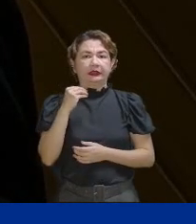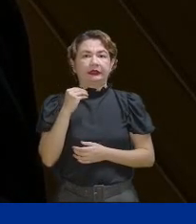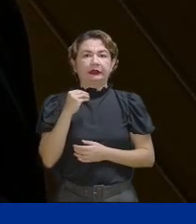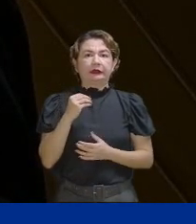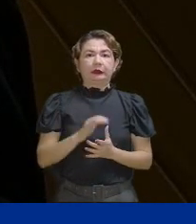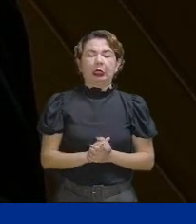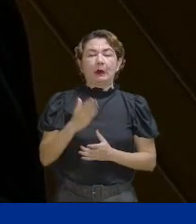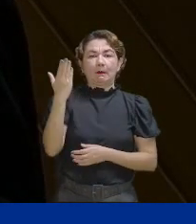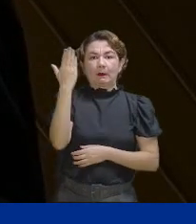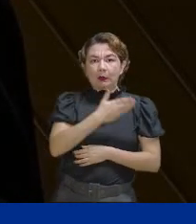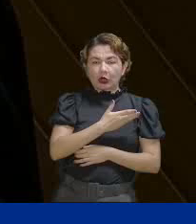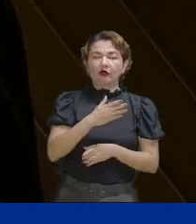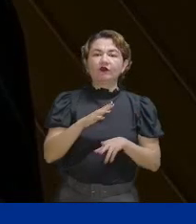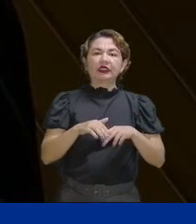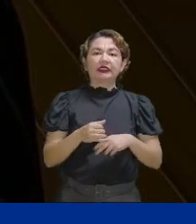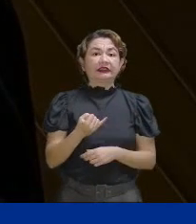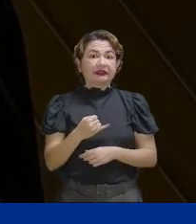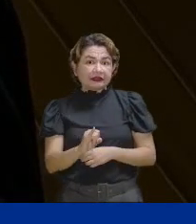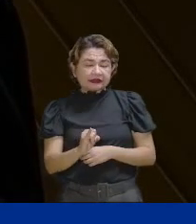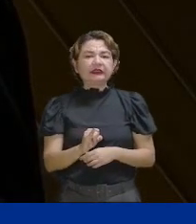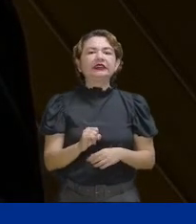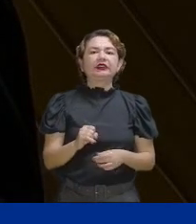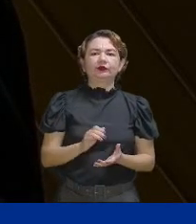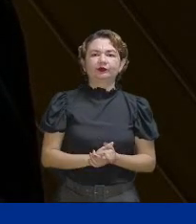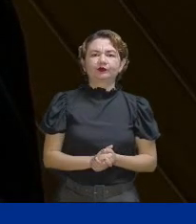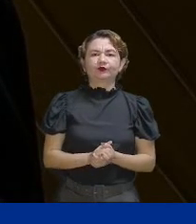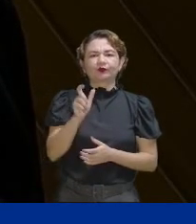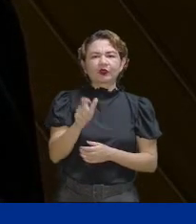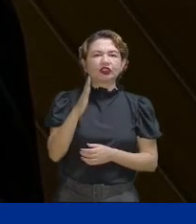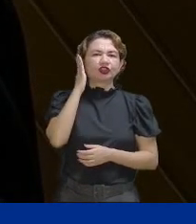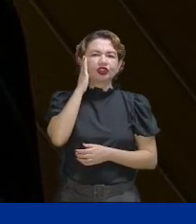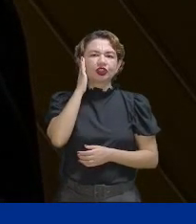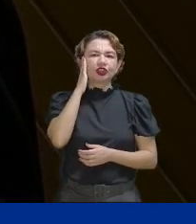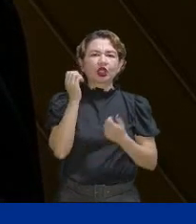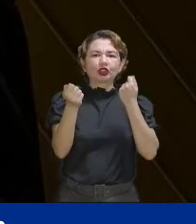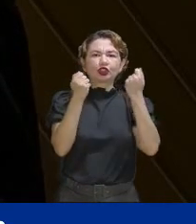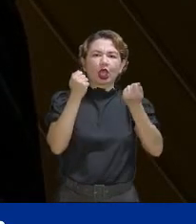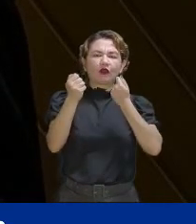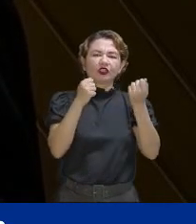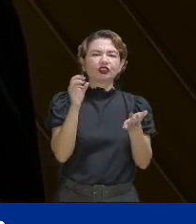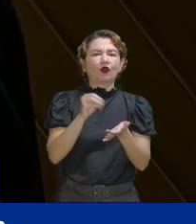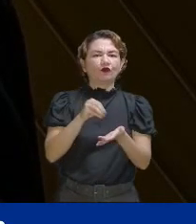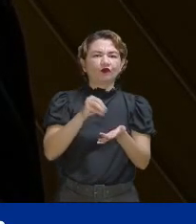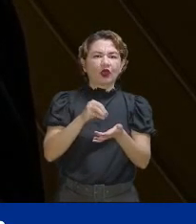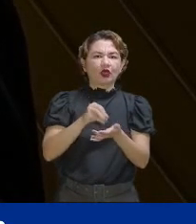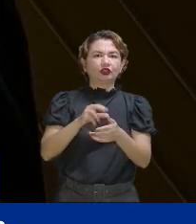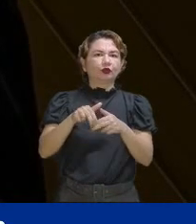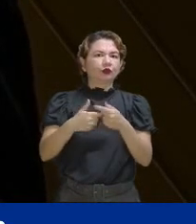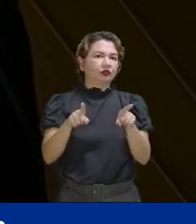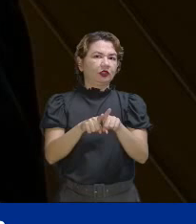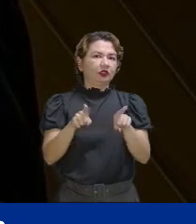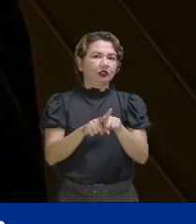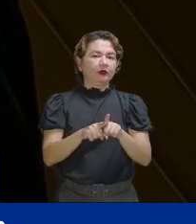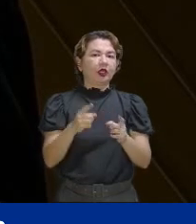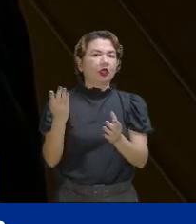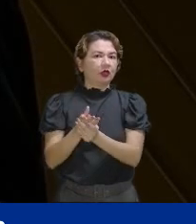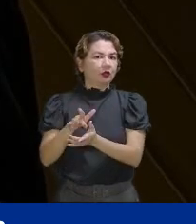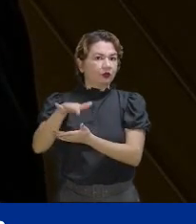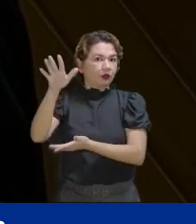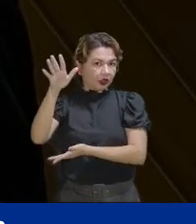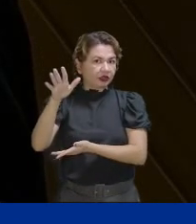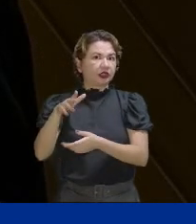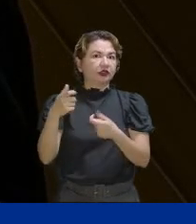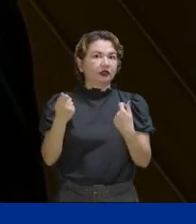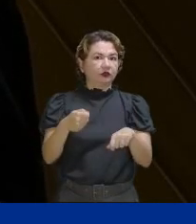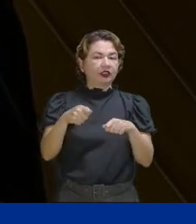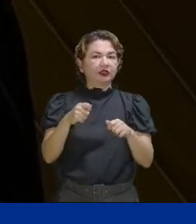o conjunto probatório. Se, por outro lado, a parte entende que a análise foi deficiente, este meio processual não é